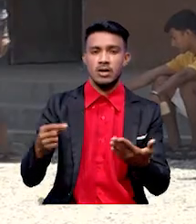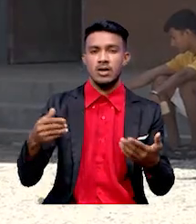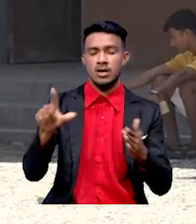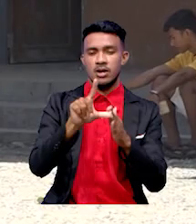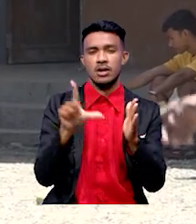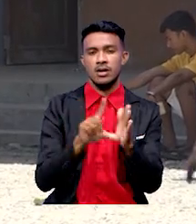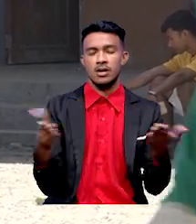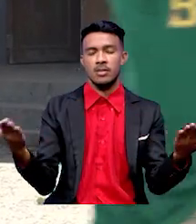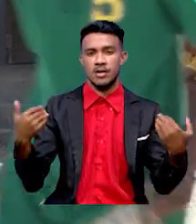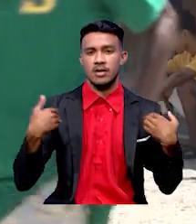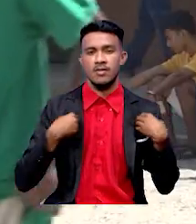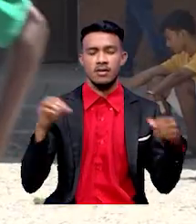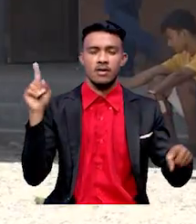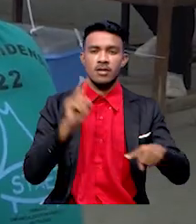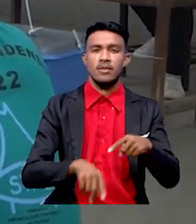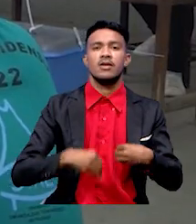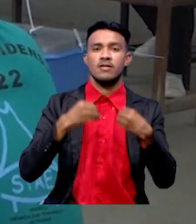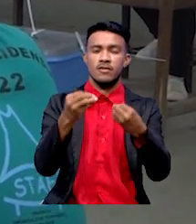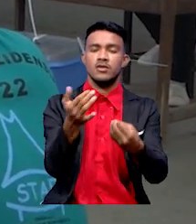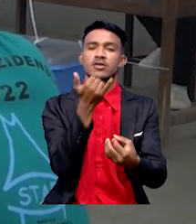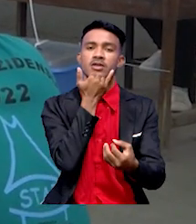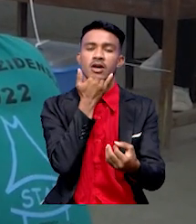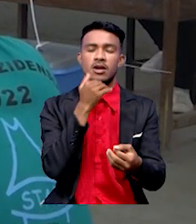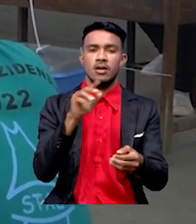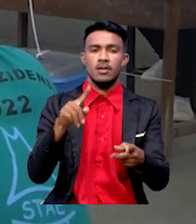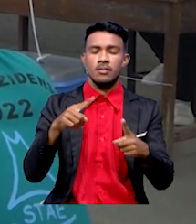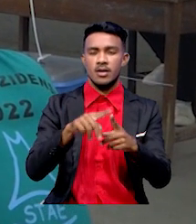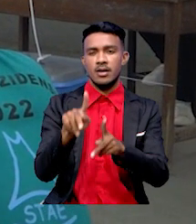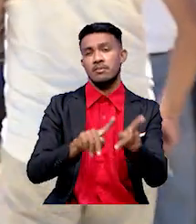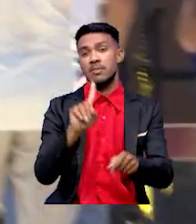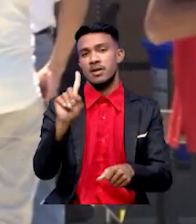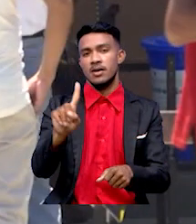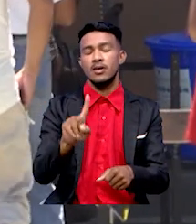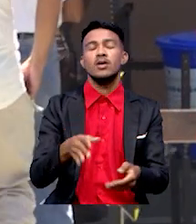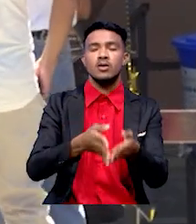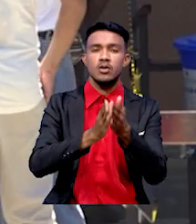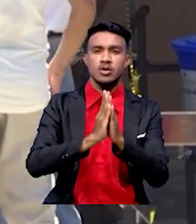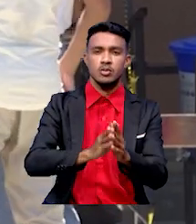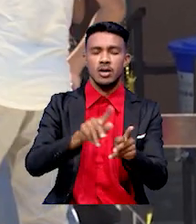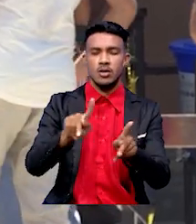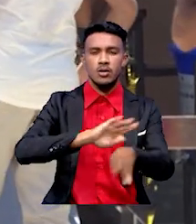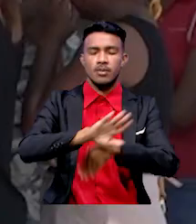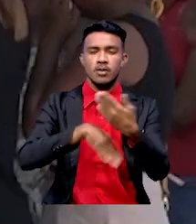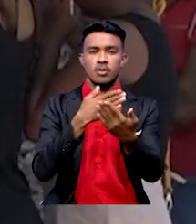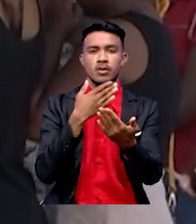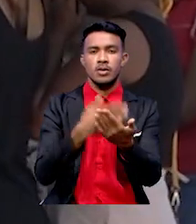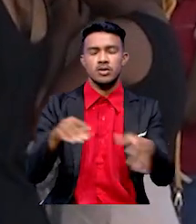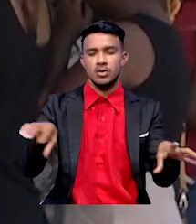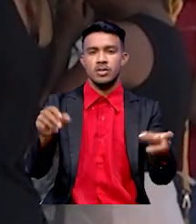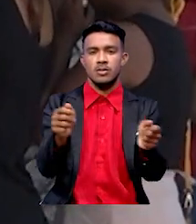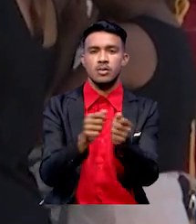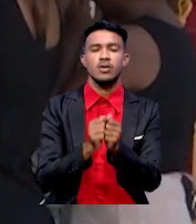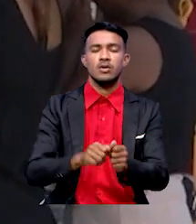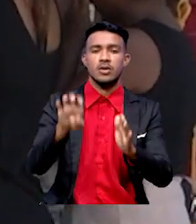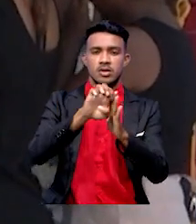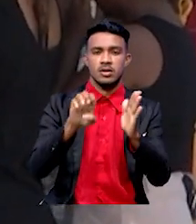Nune labele fo culpa ba parte ida. Nune Ivo Husu ba parte hotu, atu serviço hamutuk no iha sentido estado, hodi bele